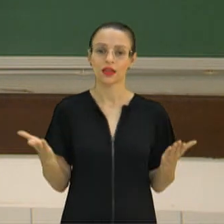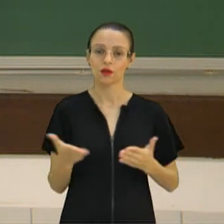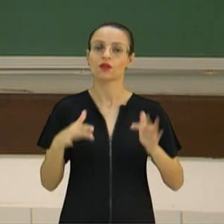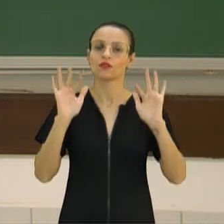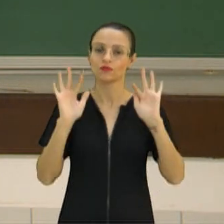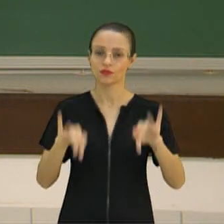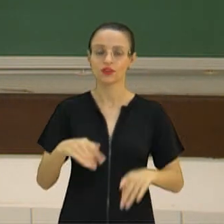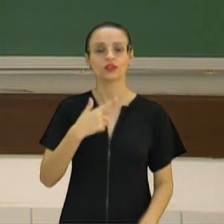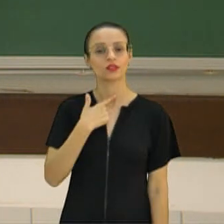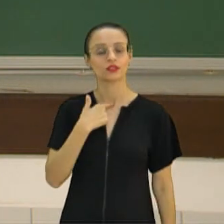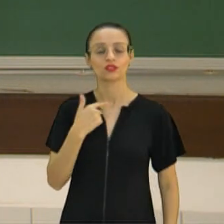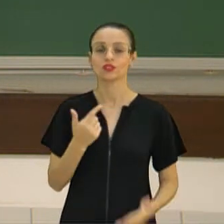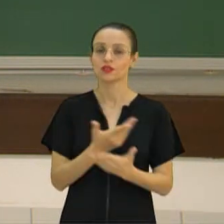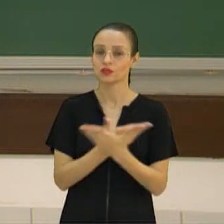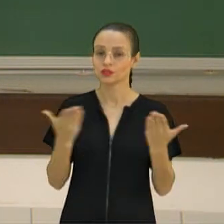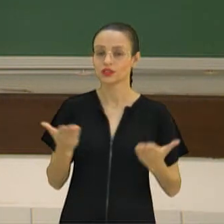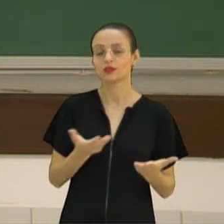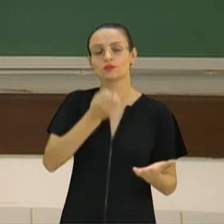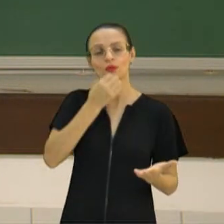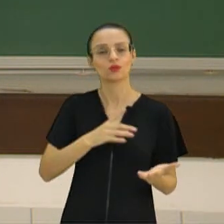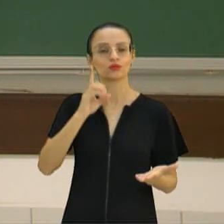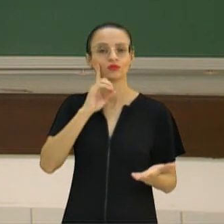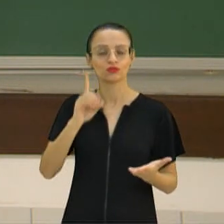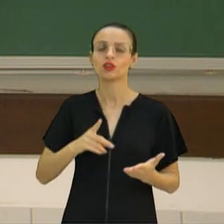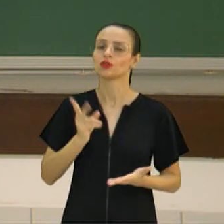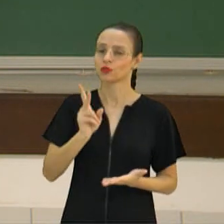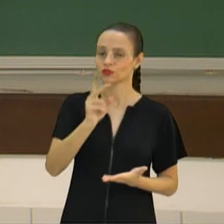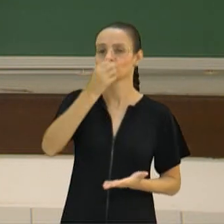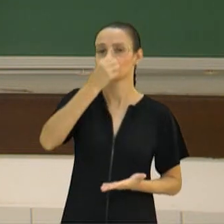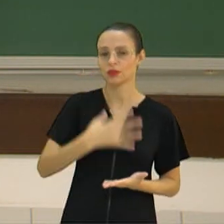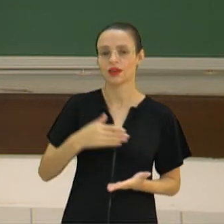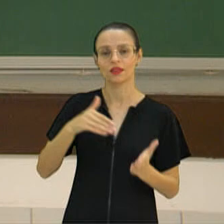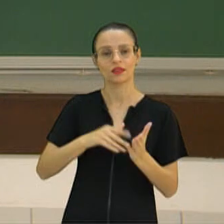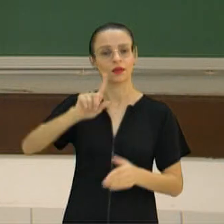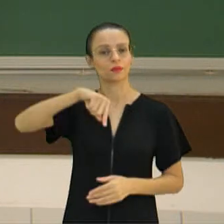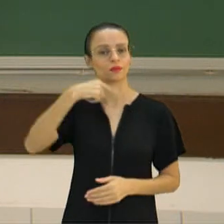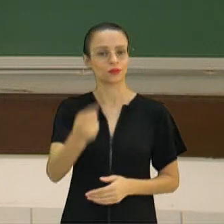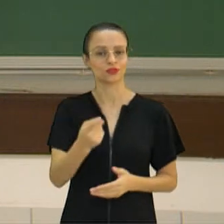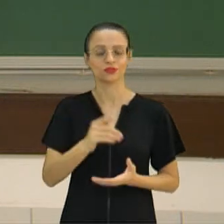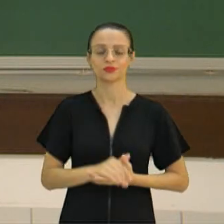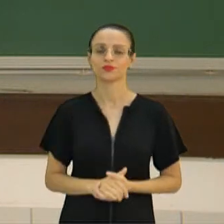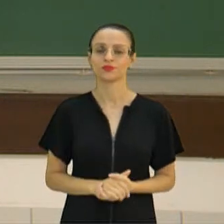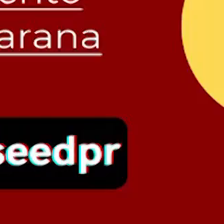sim, estamos no fim, desejo a você dias melhores, continue bem e até a próxima.